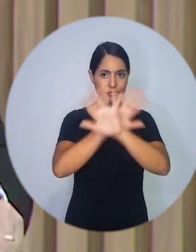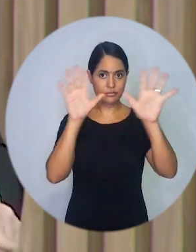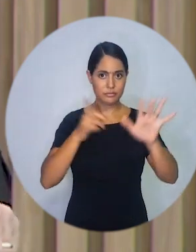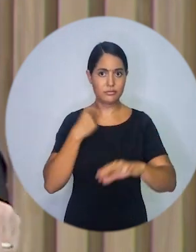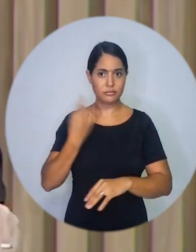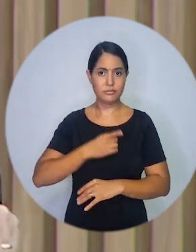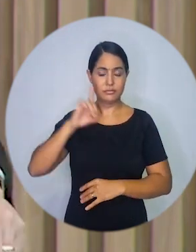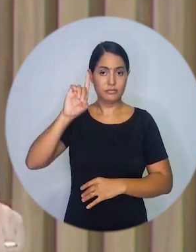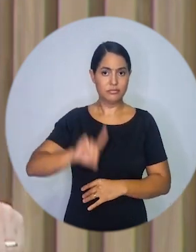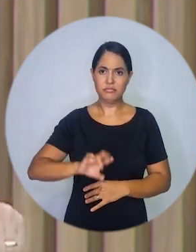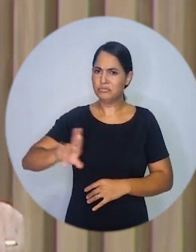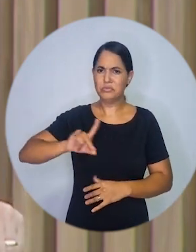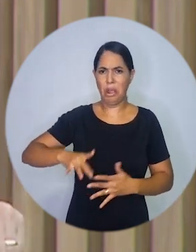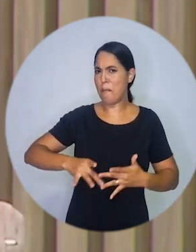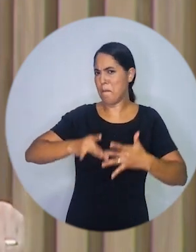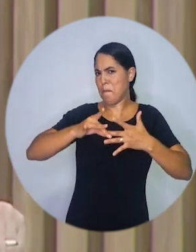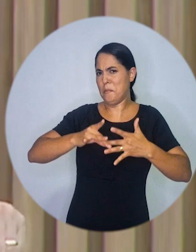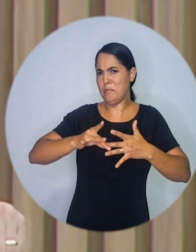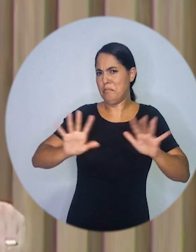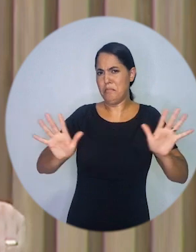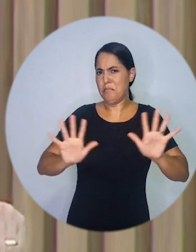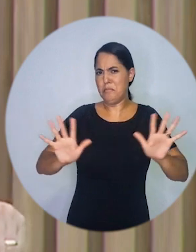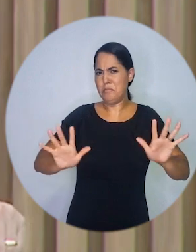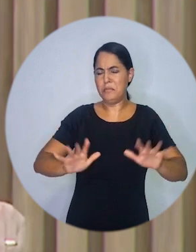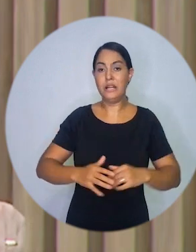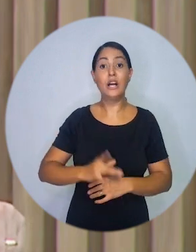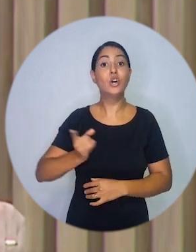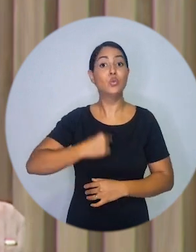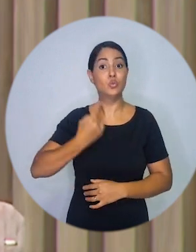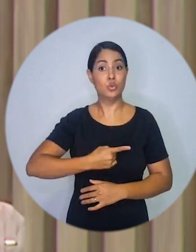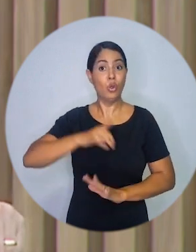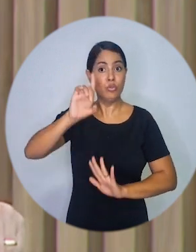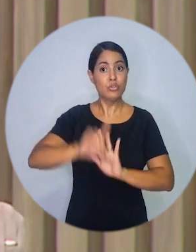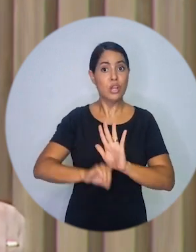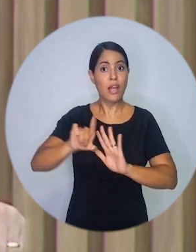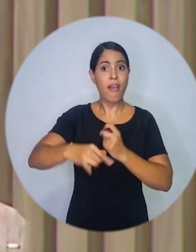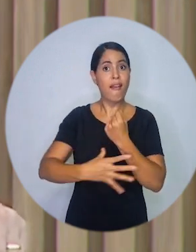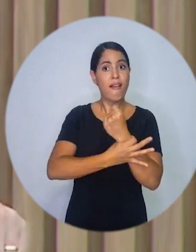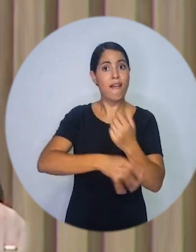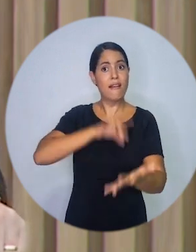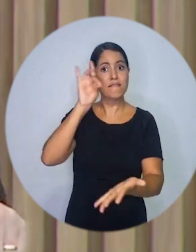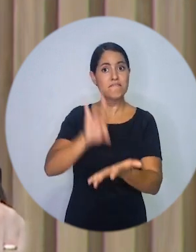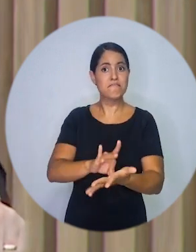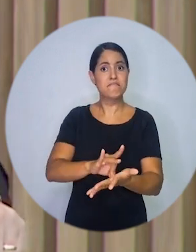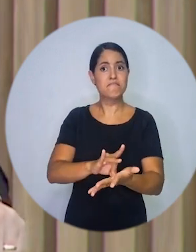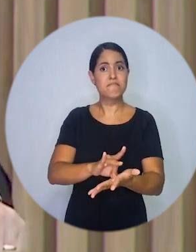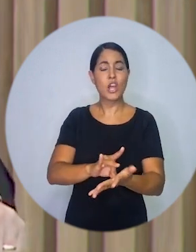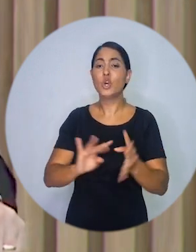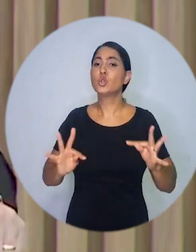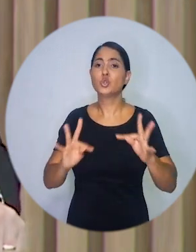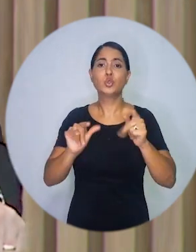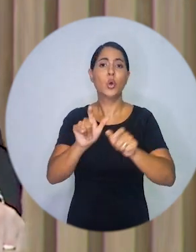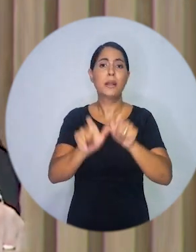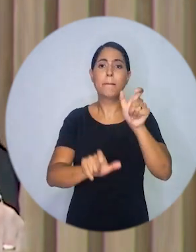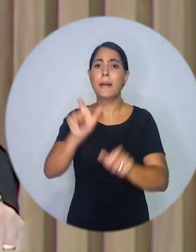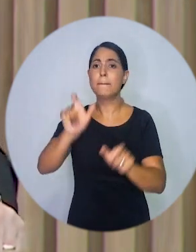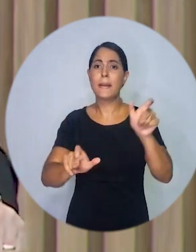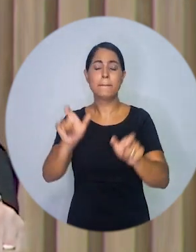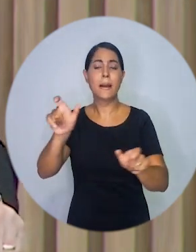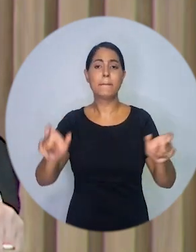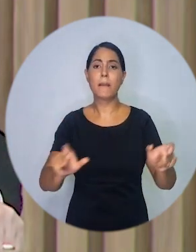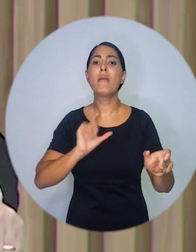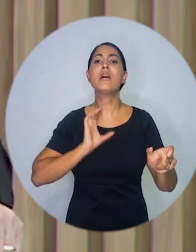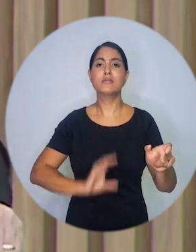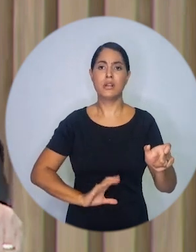nossas prerrogativas não são privilégios, que as nossas prerrogativas elas são garantias de todo